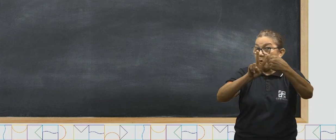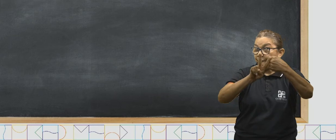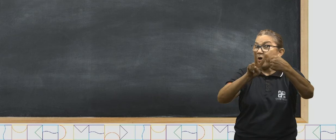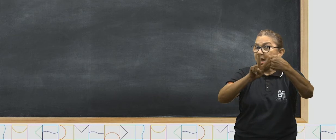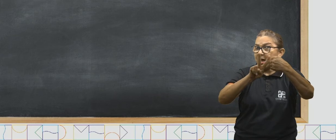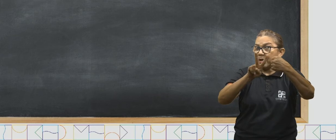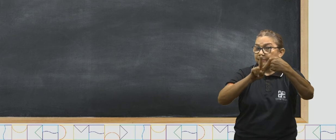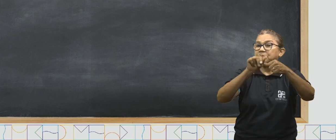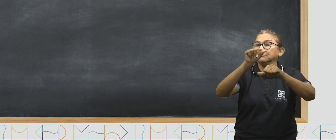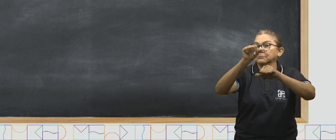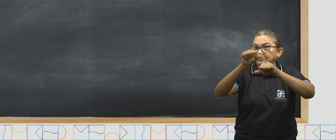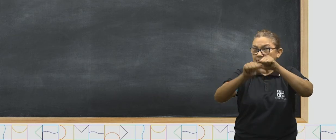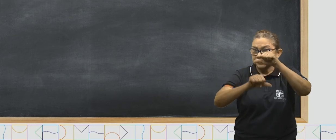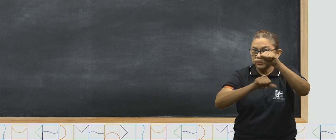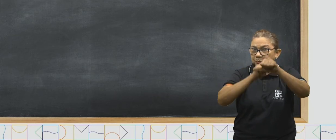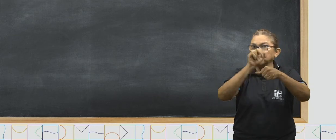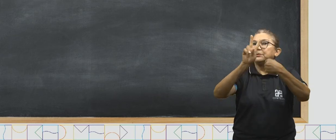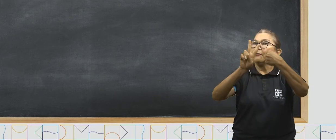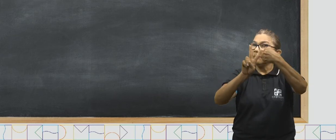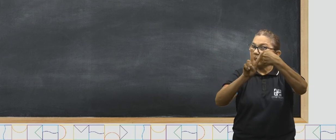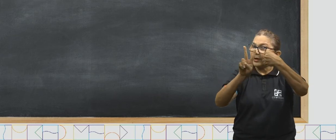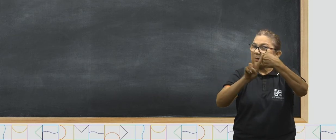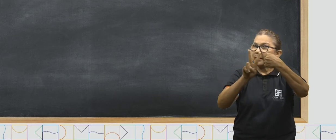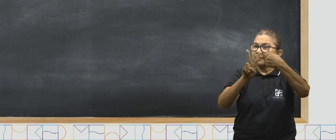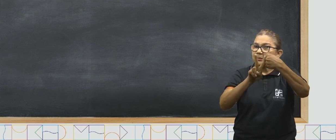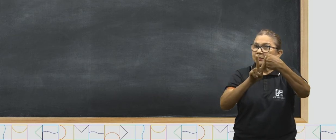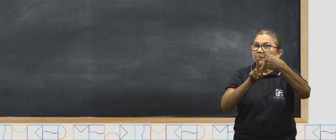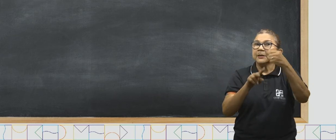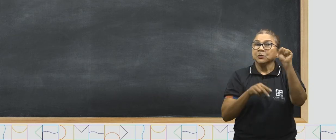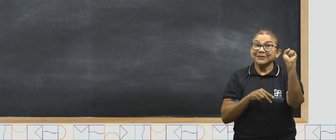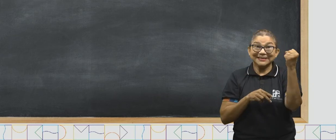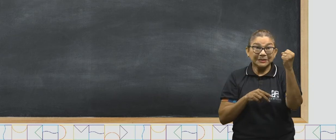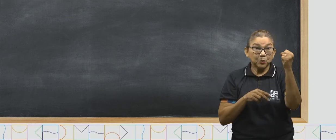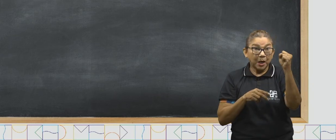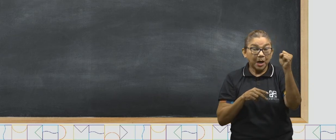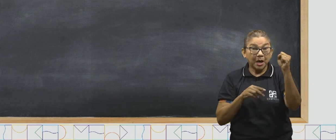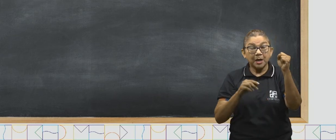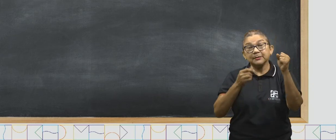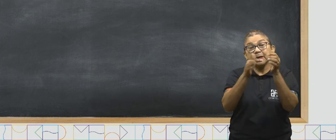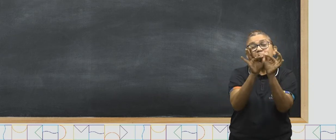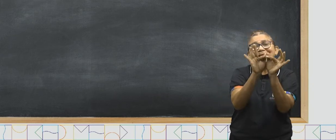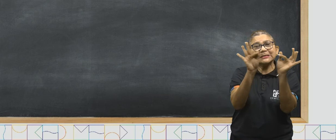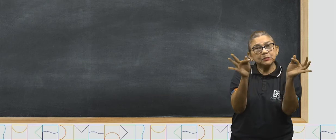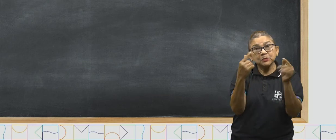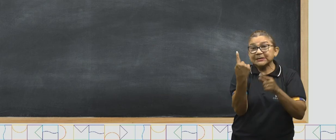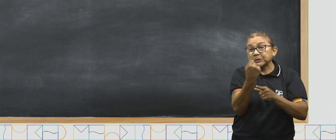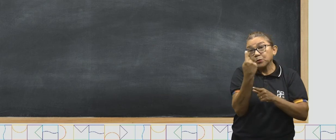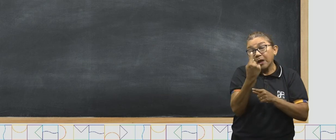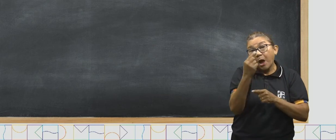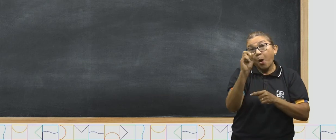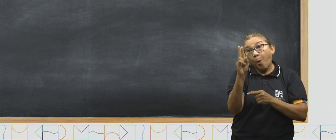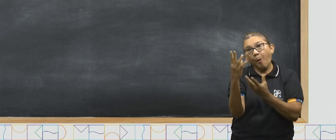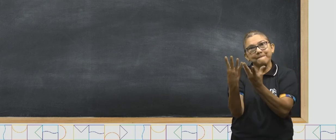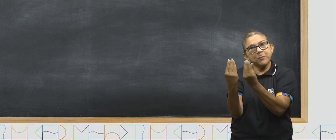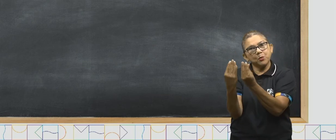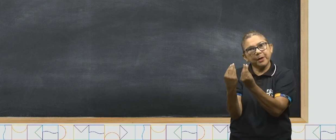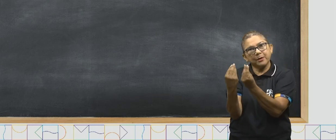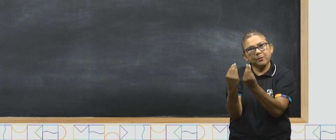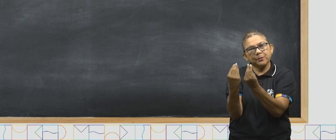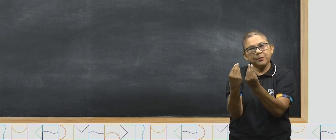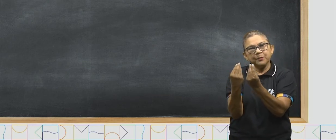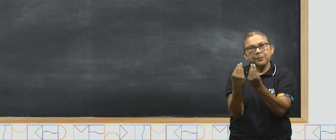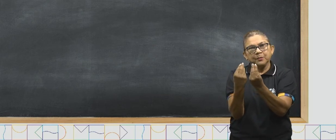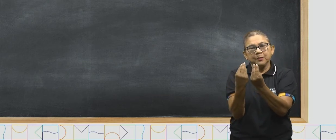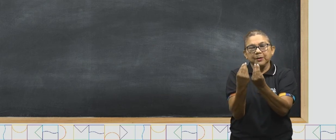o verbo. É o verbo que deve estar ou no singular ou no plural. E isso depende de quem? Do